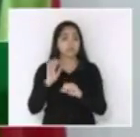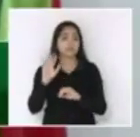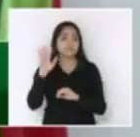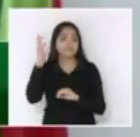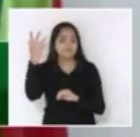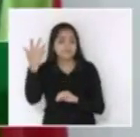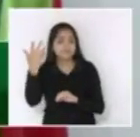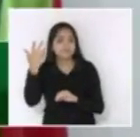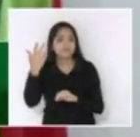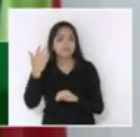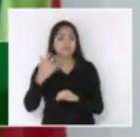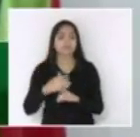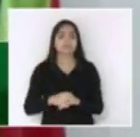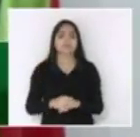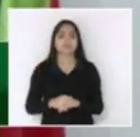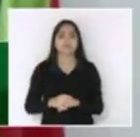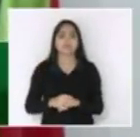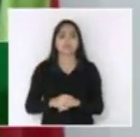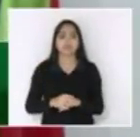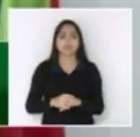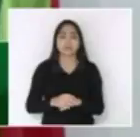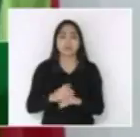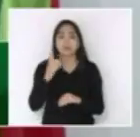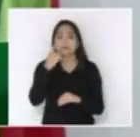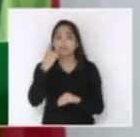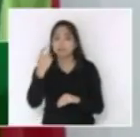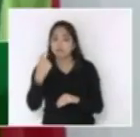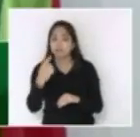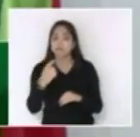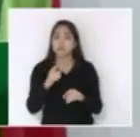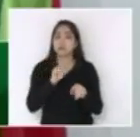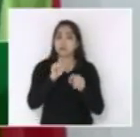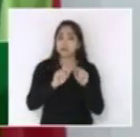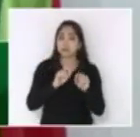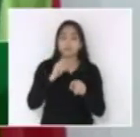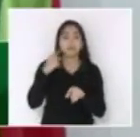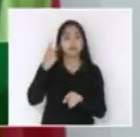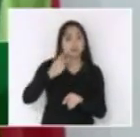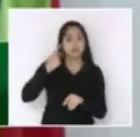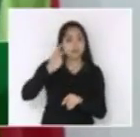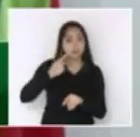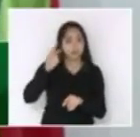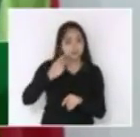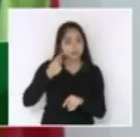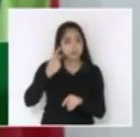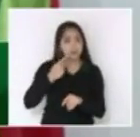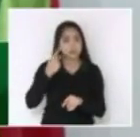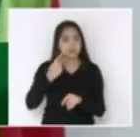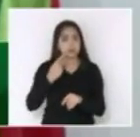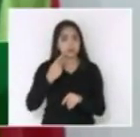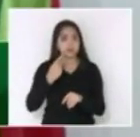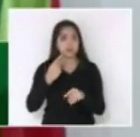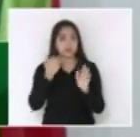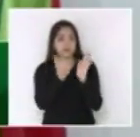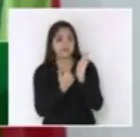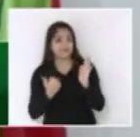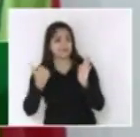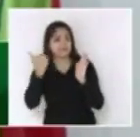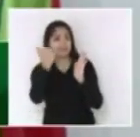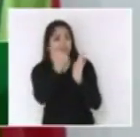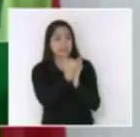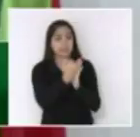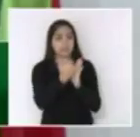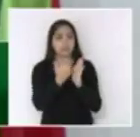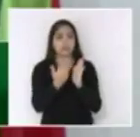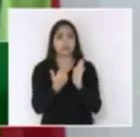de interesses e composições que a política dê lugar à radicalidade, às paixões e